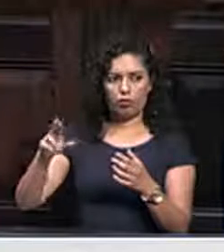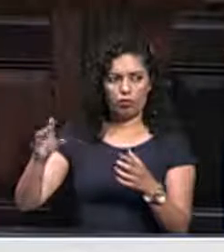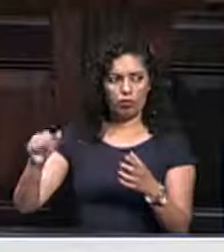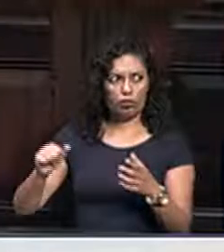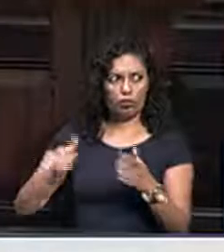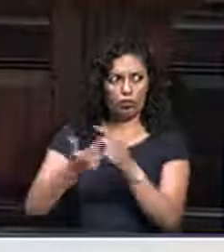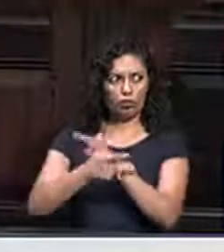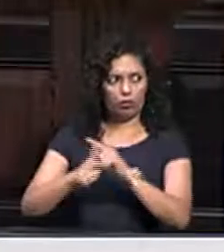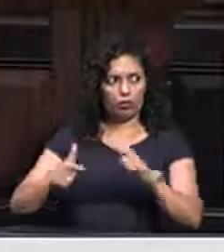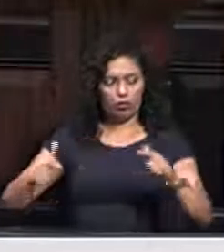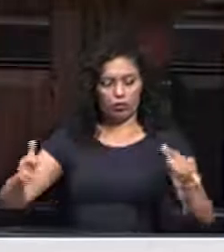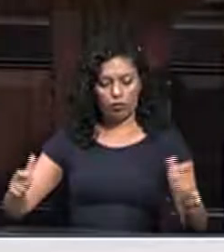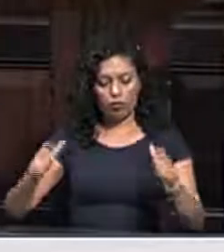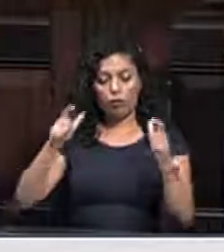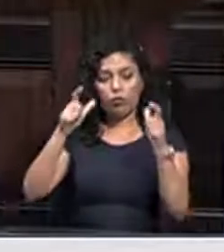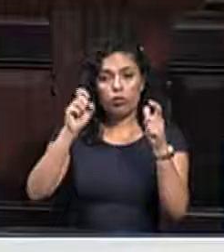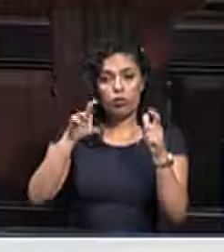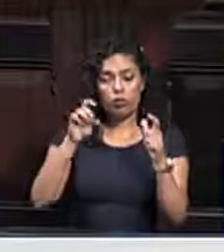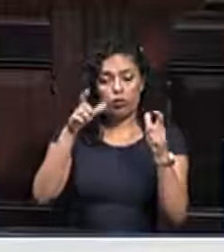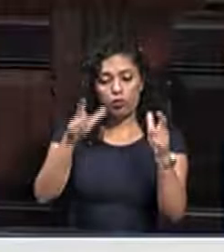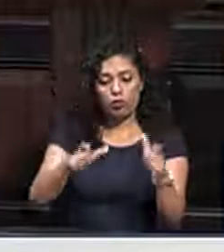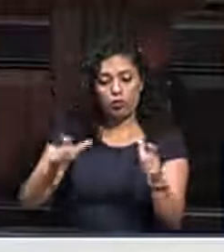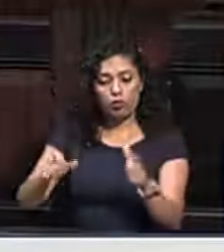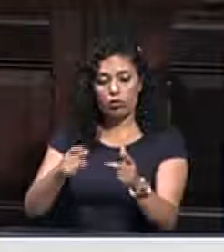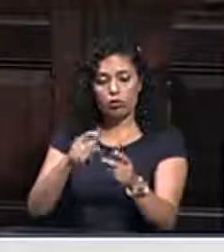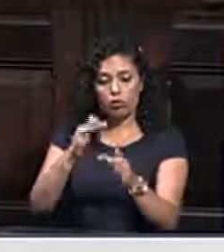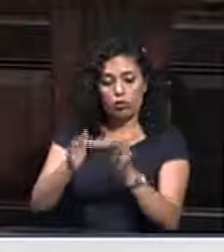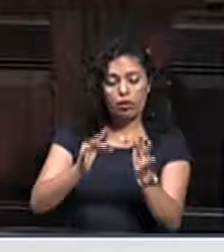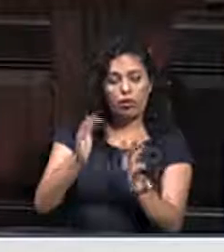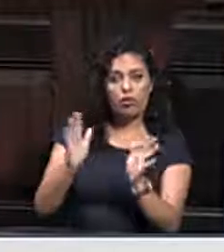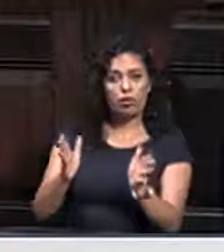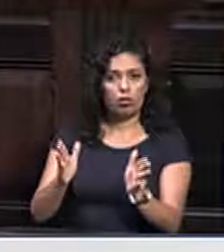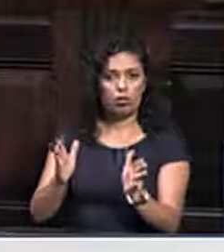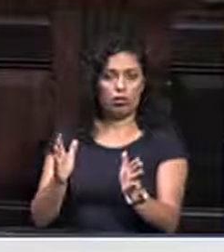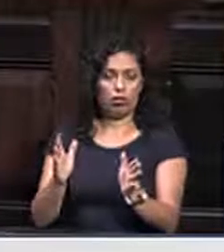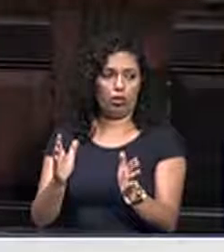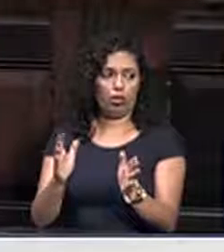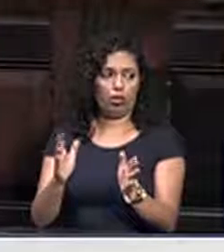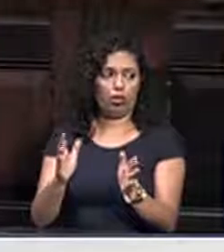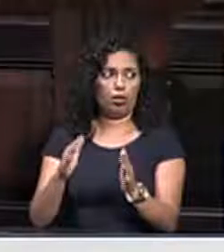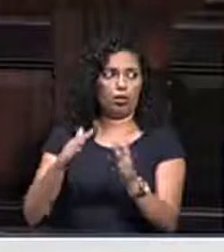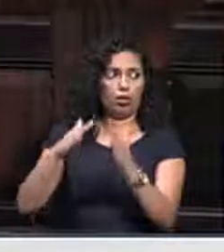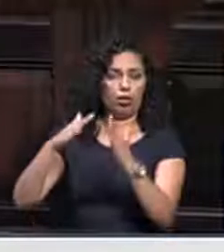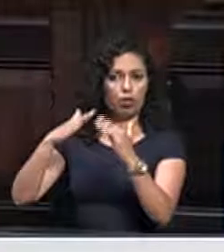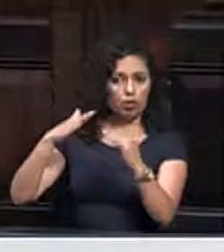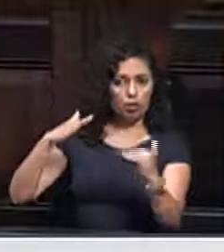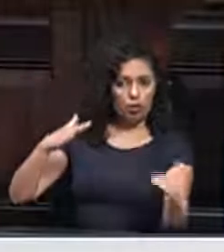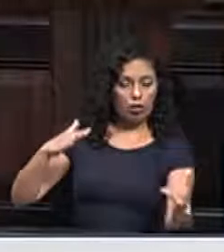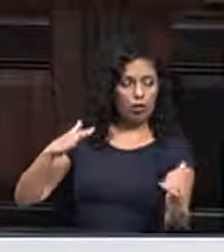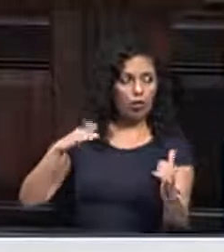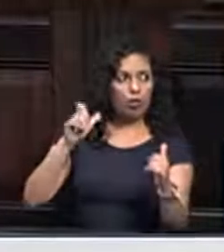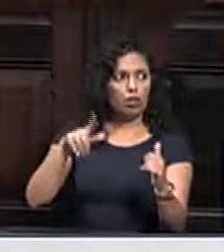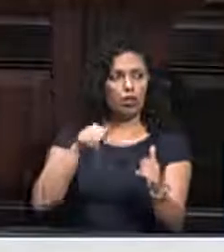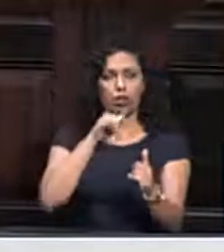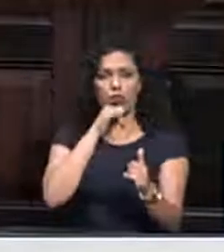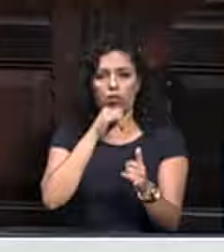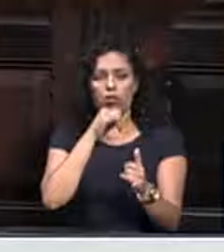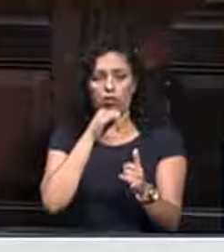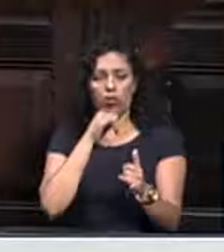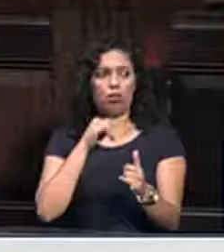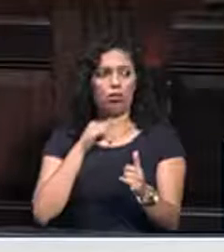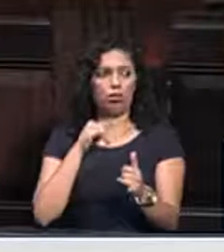já degradadas. A região da bacia da Ilha Grande é o grande exemplo da falácia desse